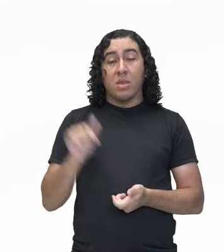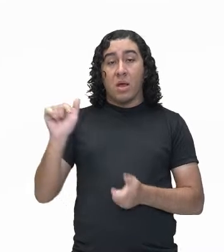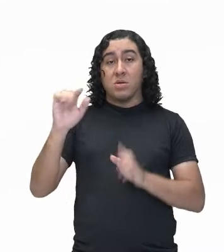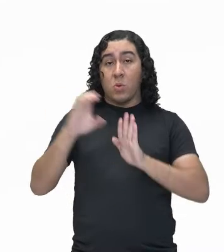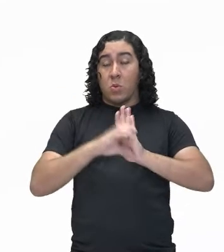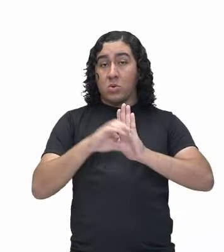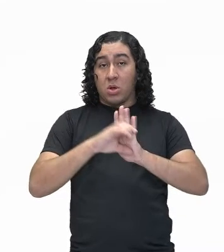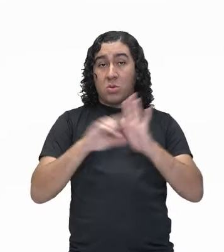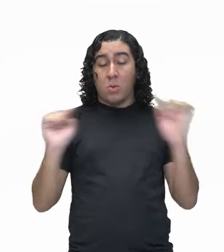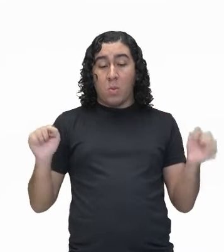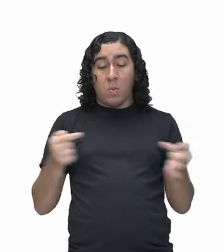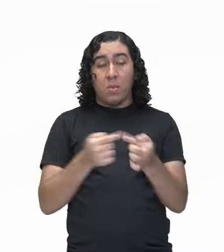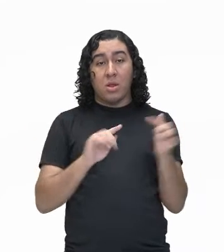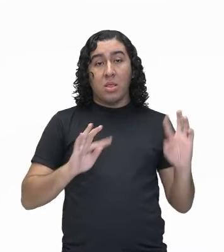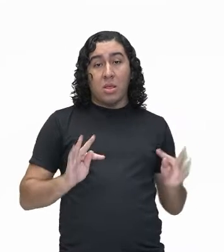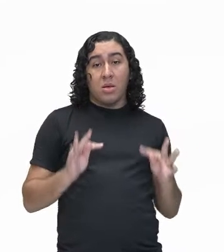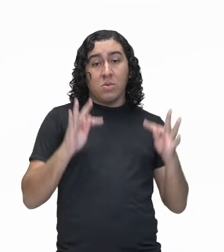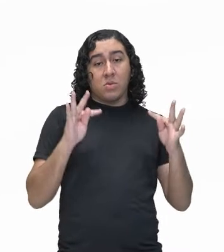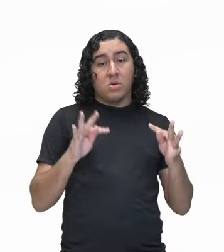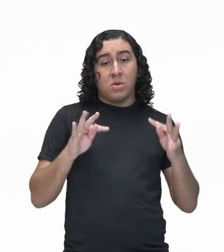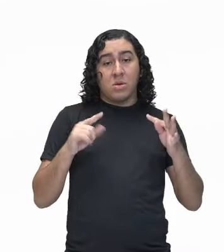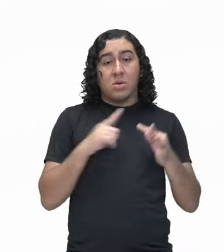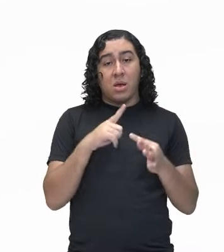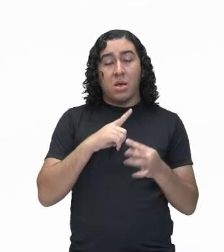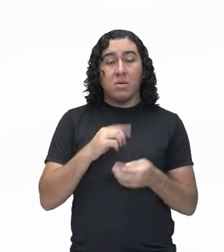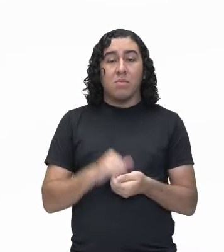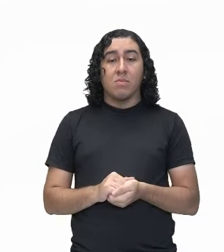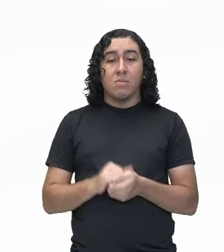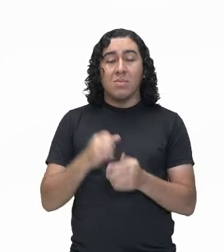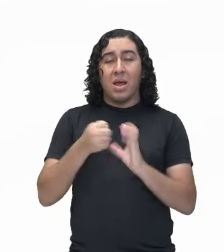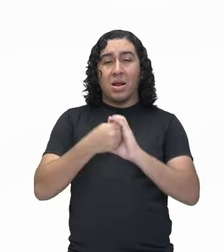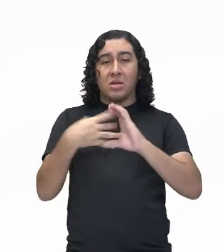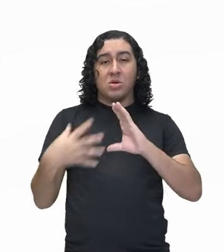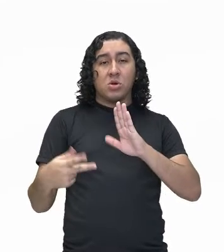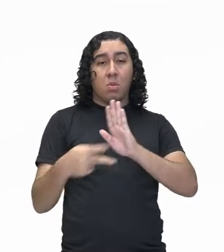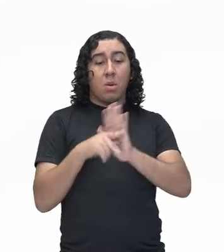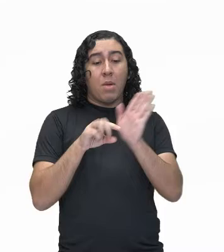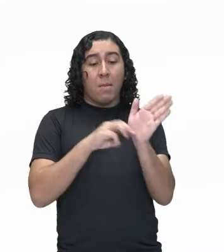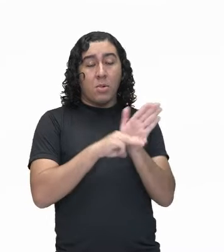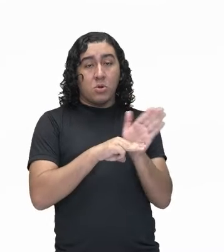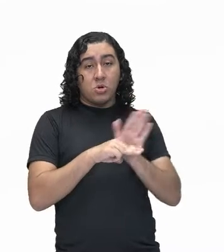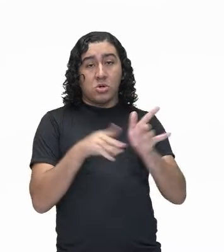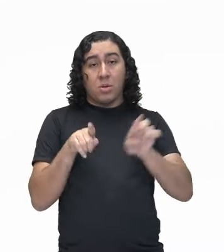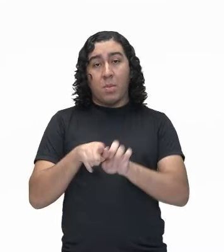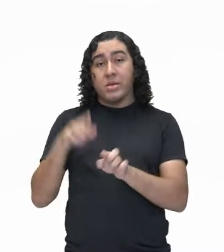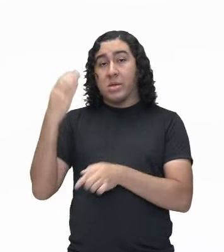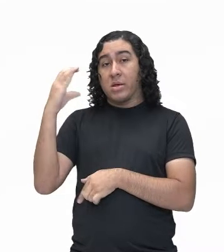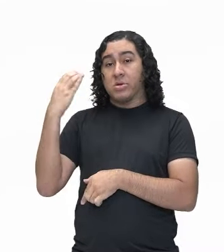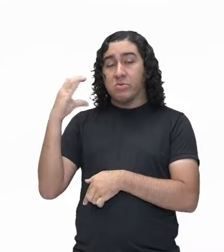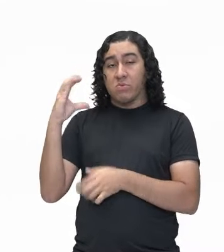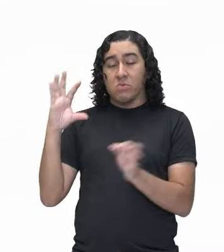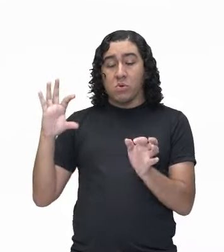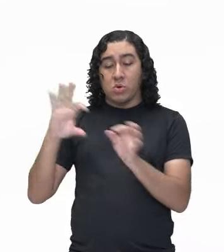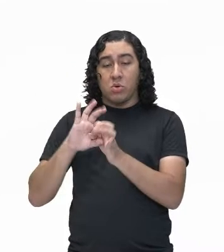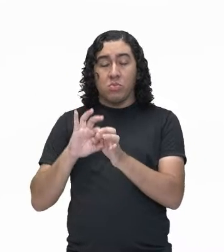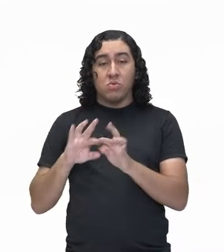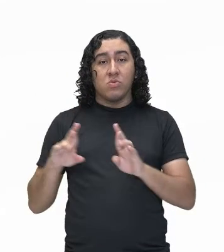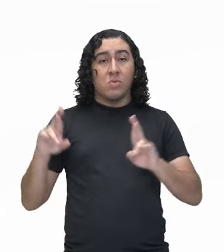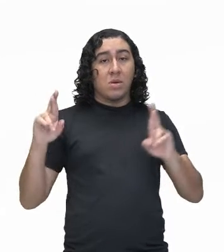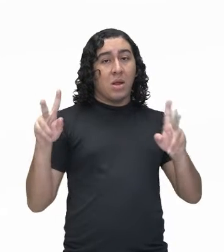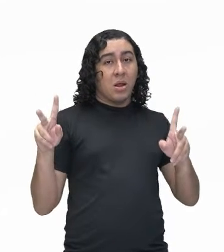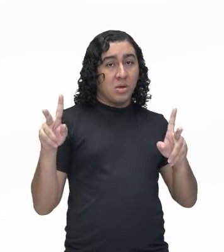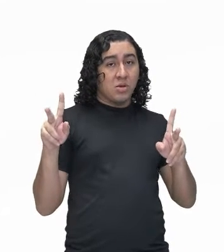aproxima a tecnologia de um aspecto mais metodológico e científico, distanciando-a